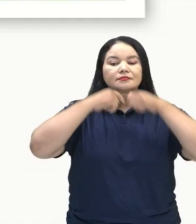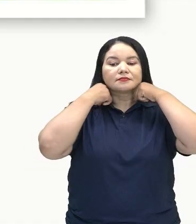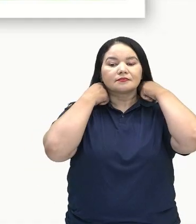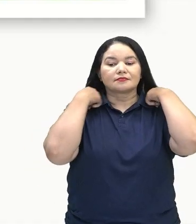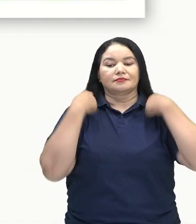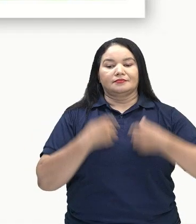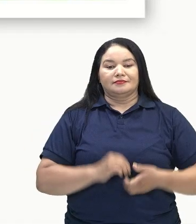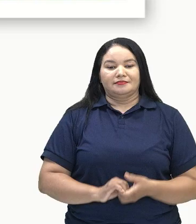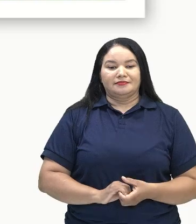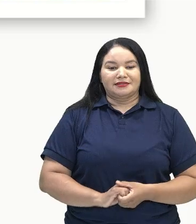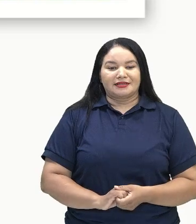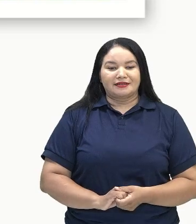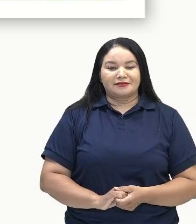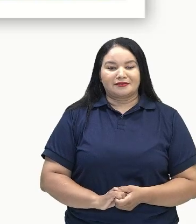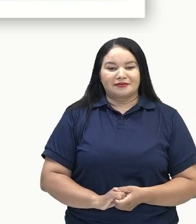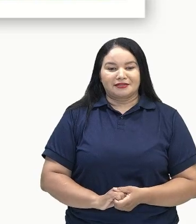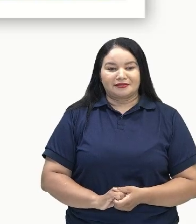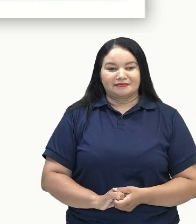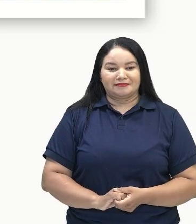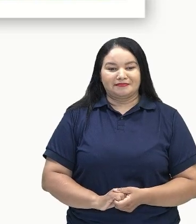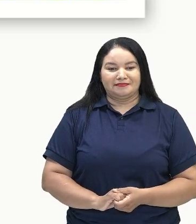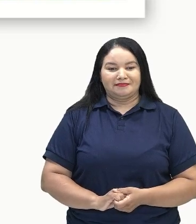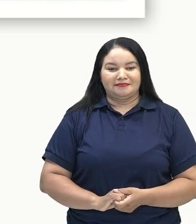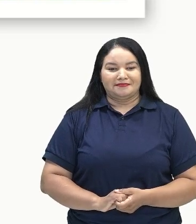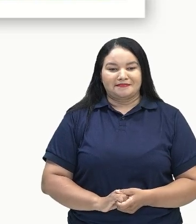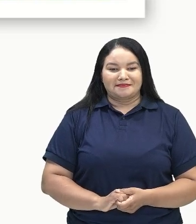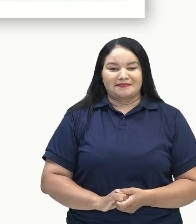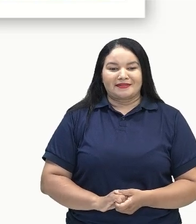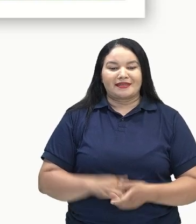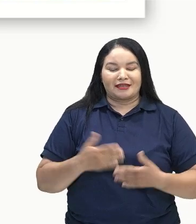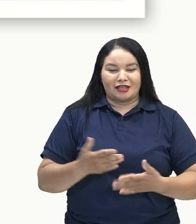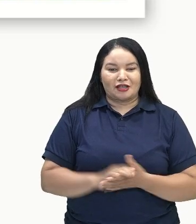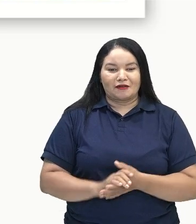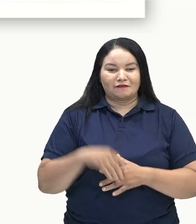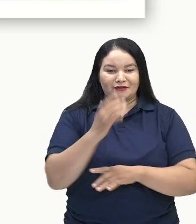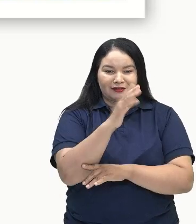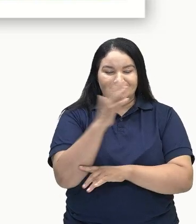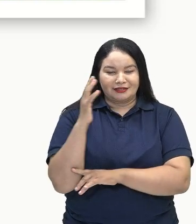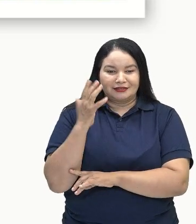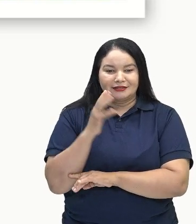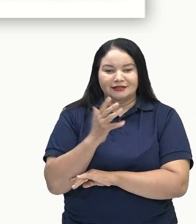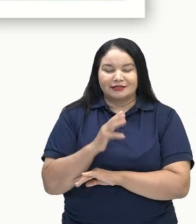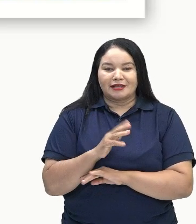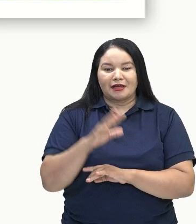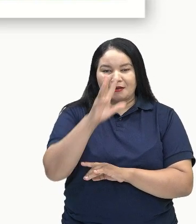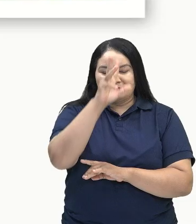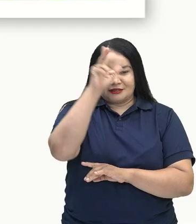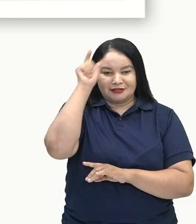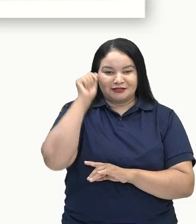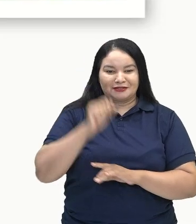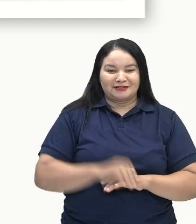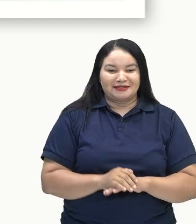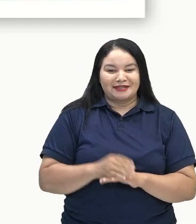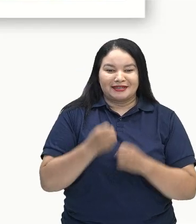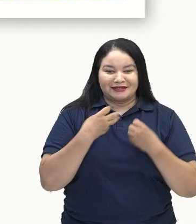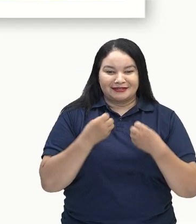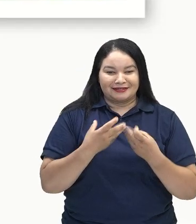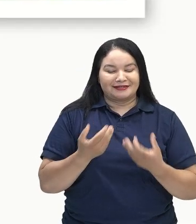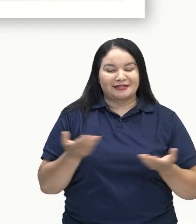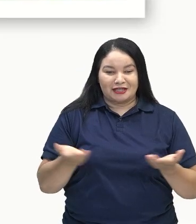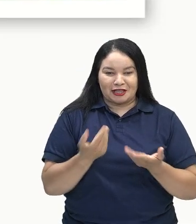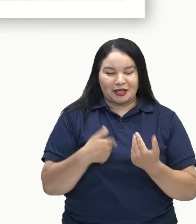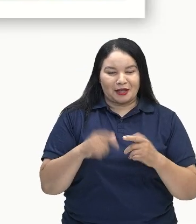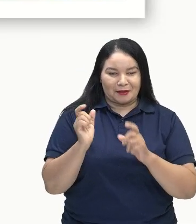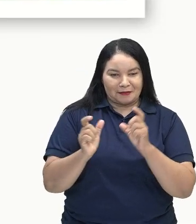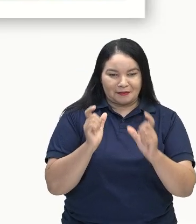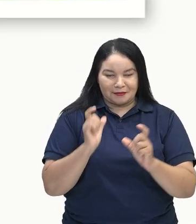Então, as you know é uma das frases que a gente viu, uma das expressões que a gente aprendeu, né? Mas olha